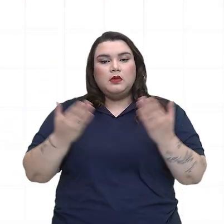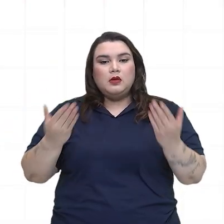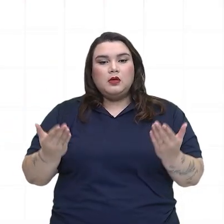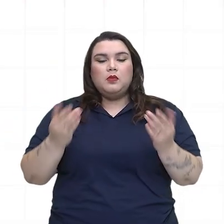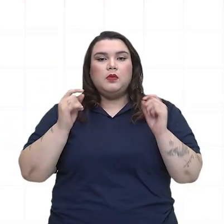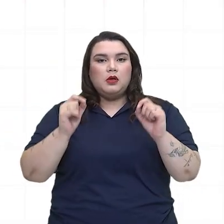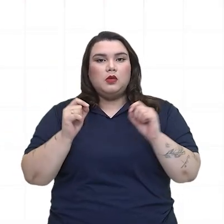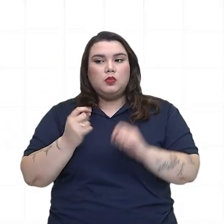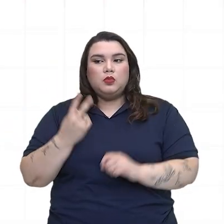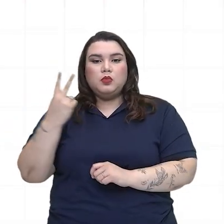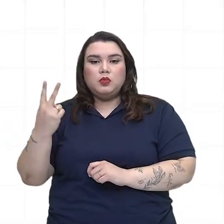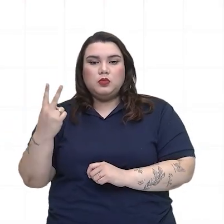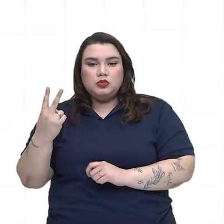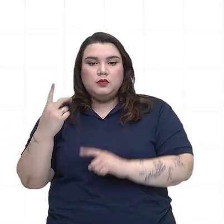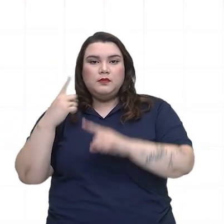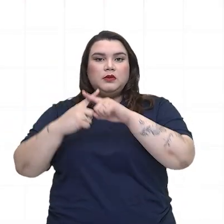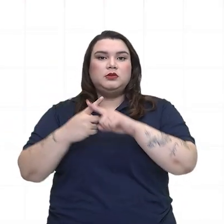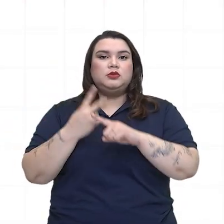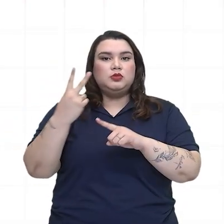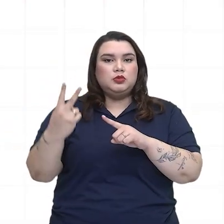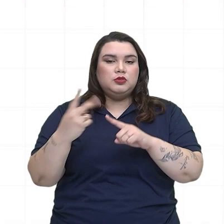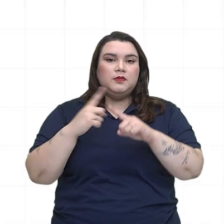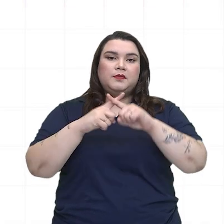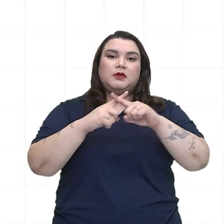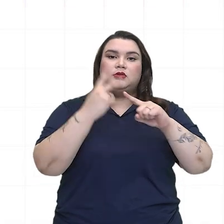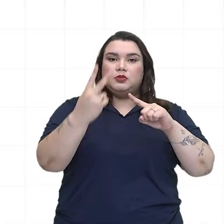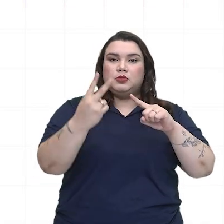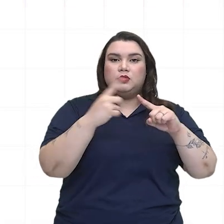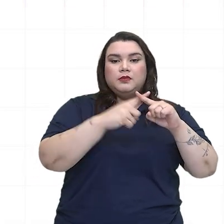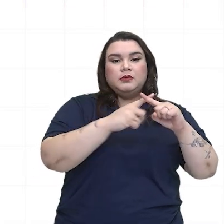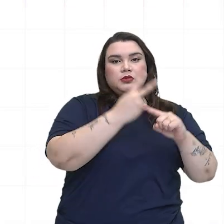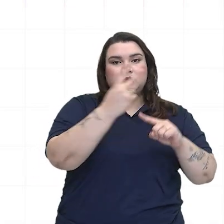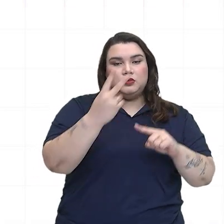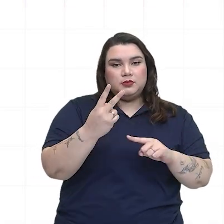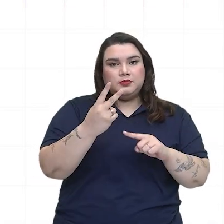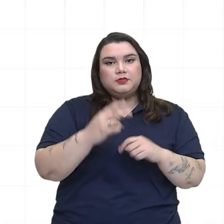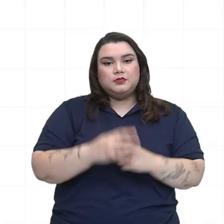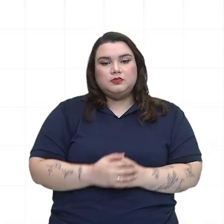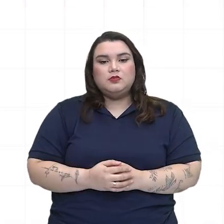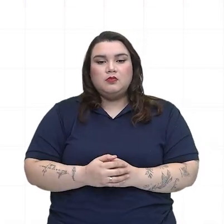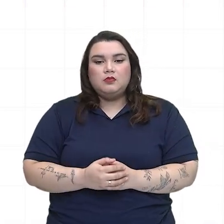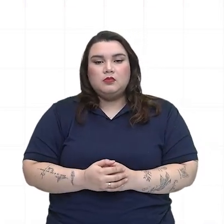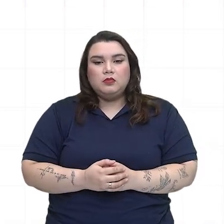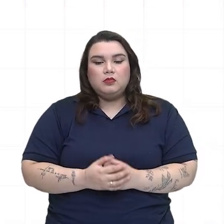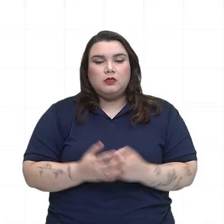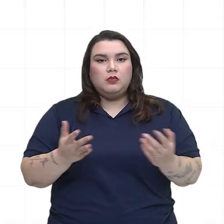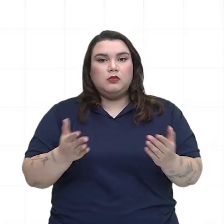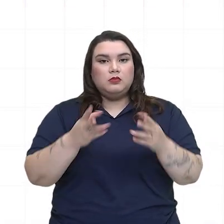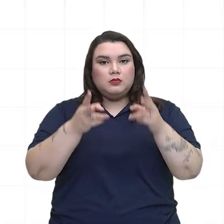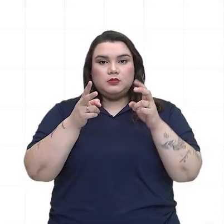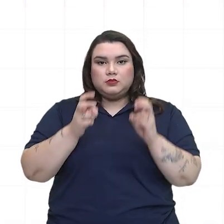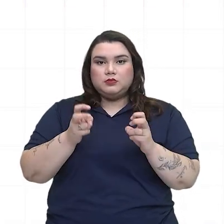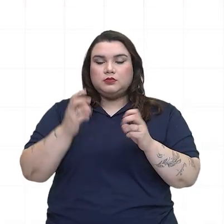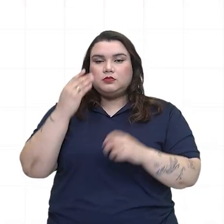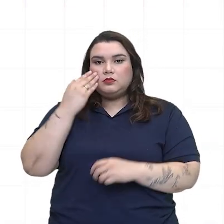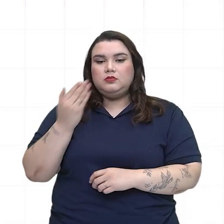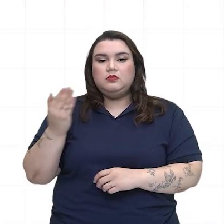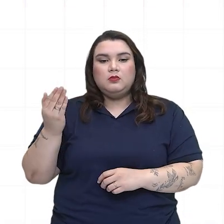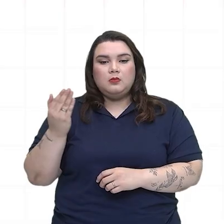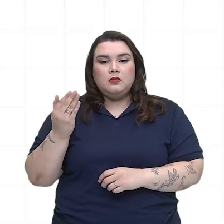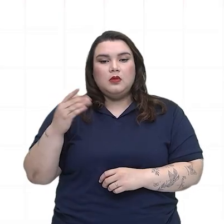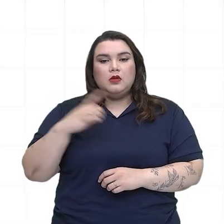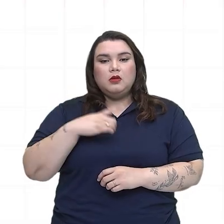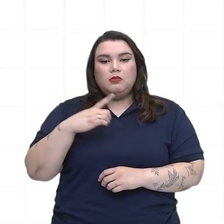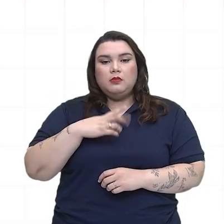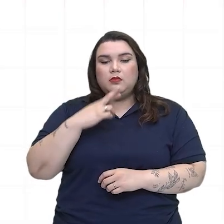multiplicar o 2 pelo 2, pelo 2, pelo 2. Então, vejam que aqui, ó, ele